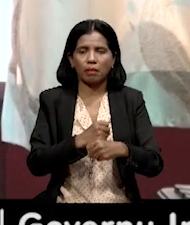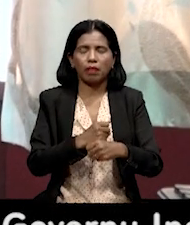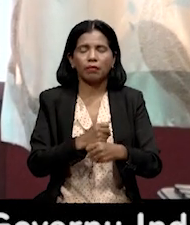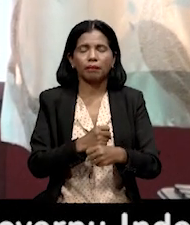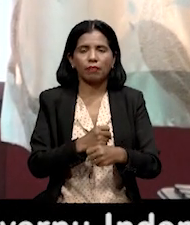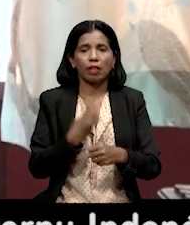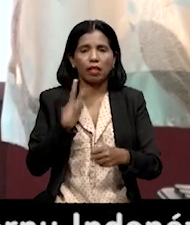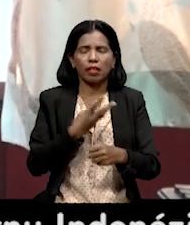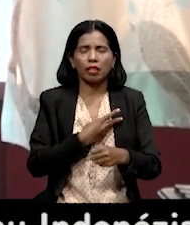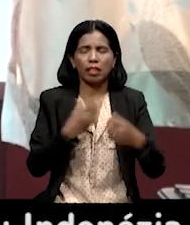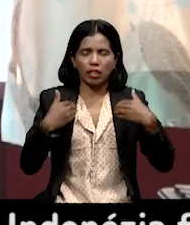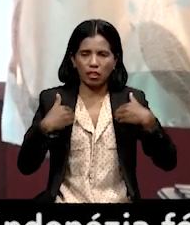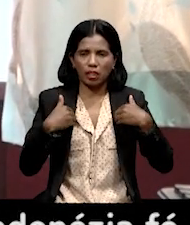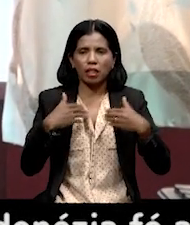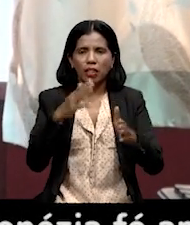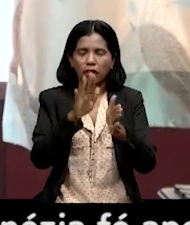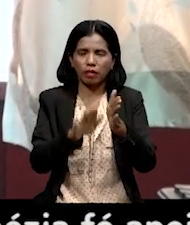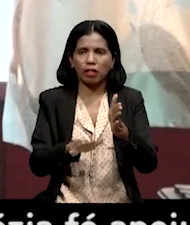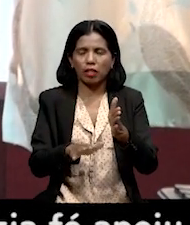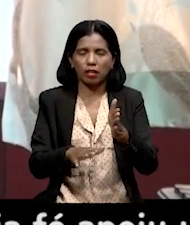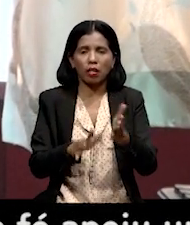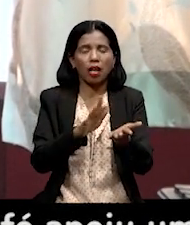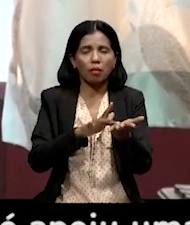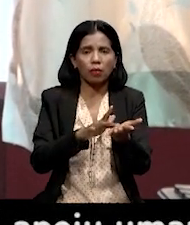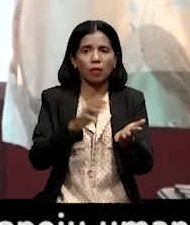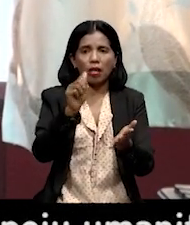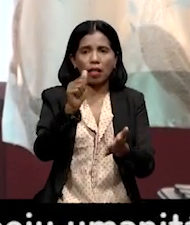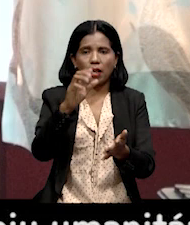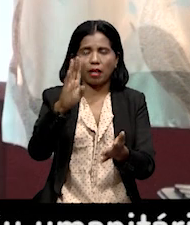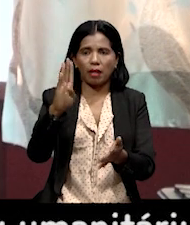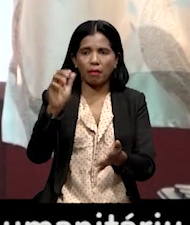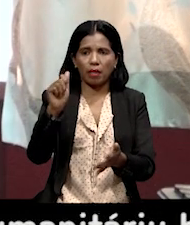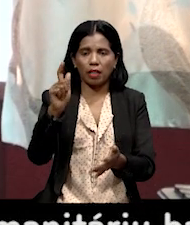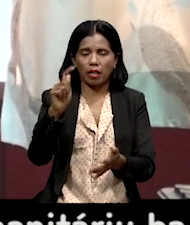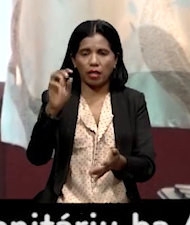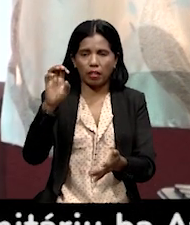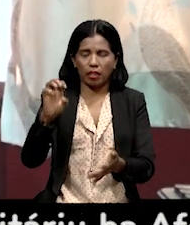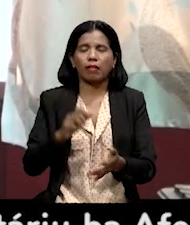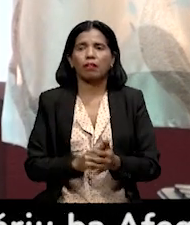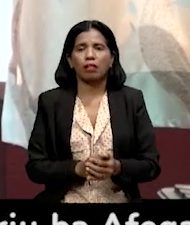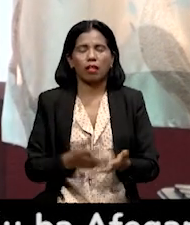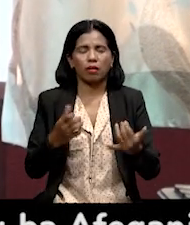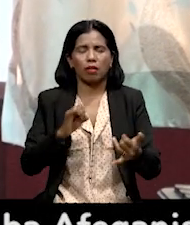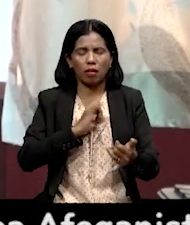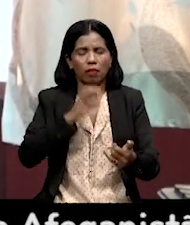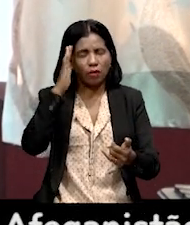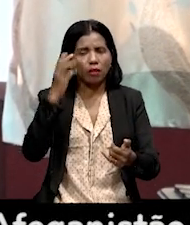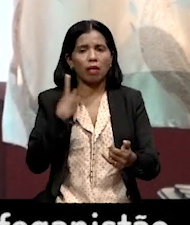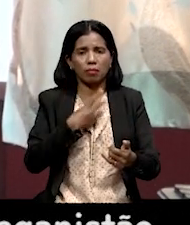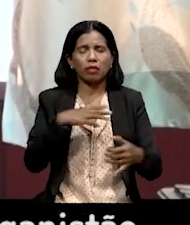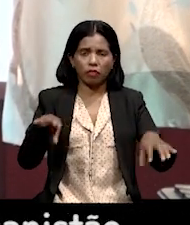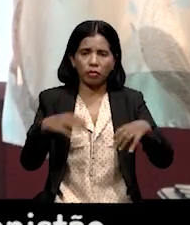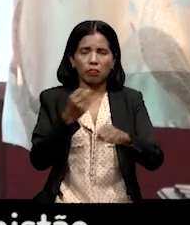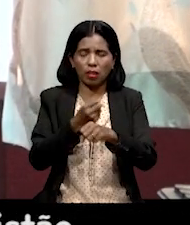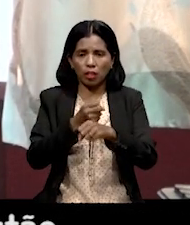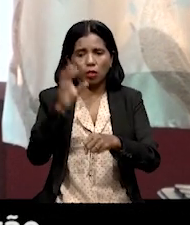ia limitação, ito ama que ia abate, né, tamba, abate nema ka aonen agora me esforço ele para tu buka era